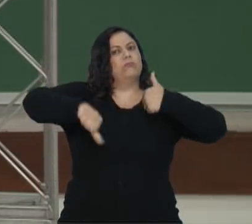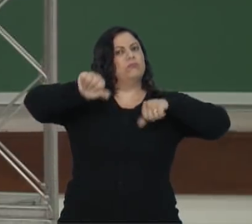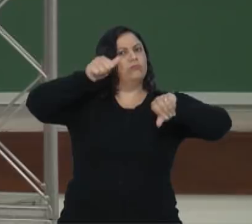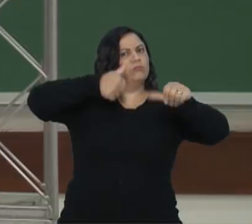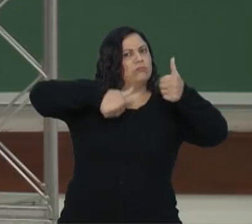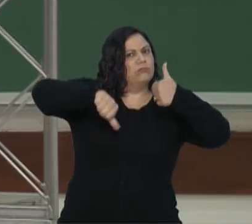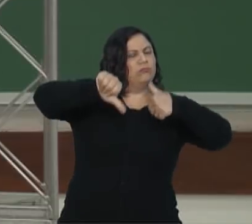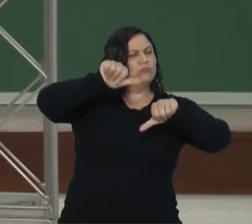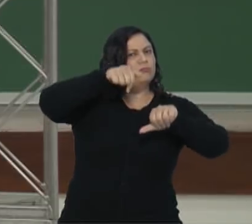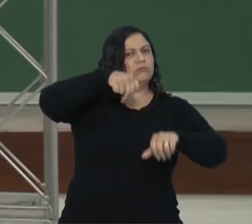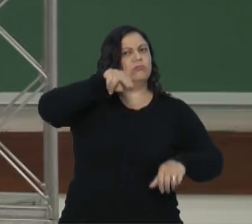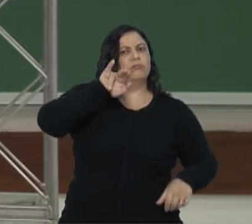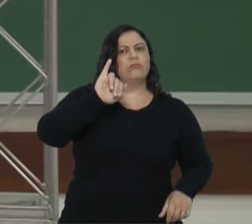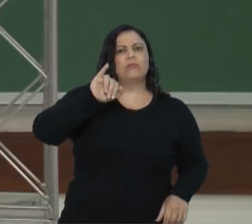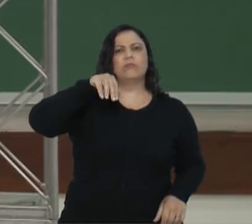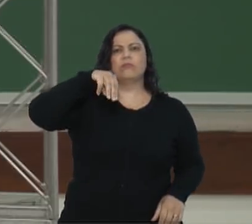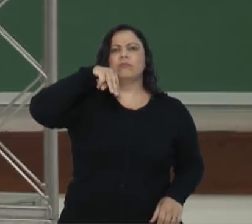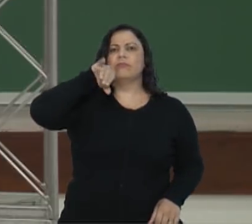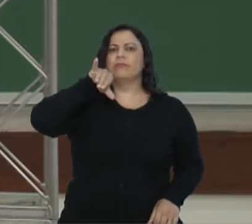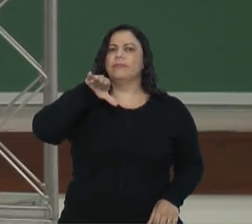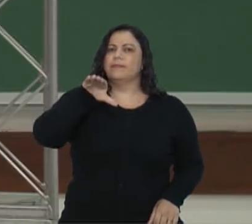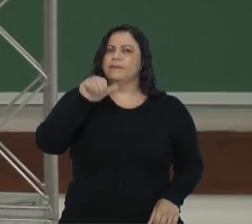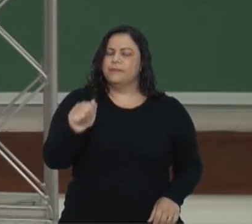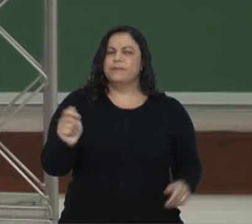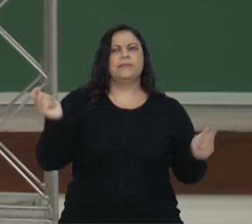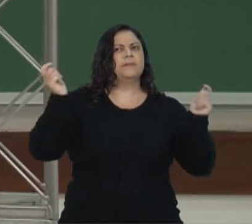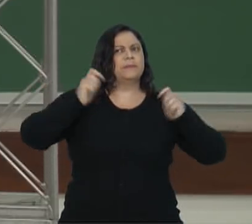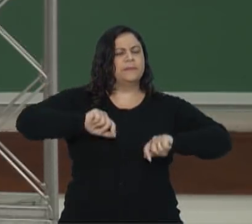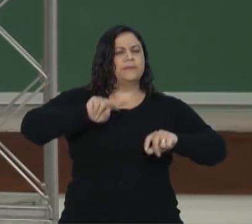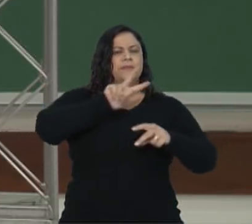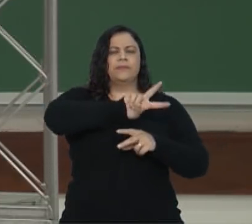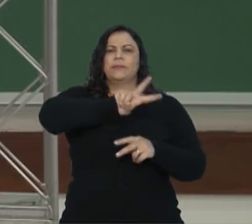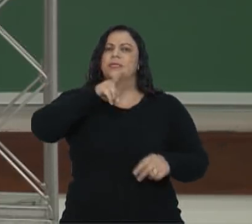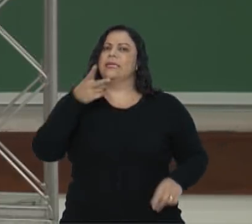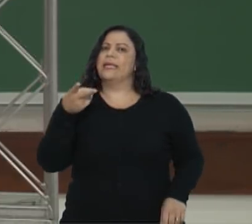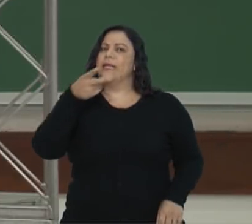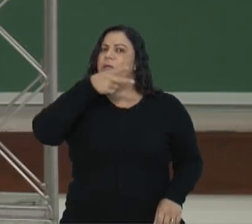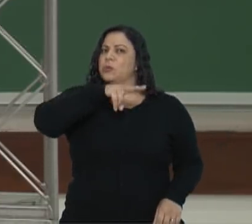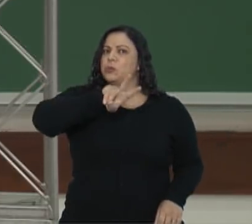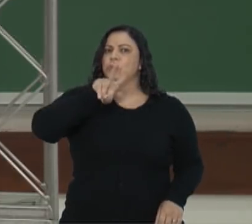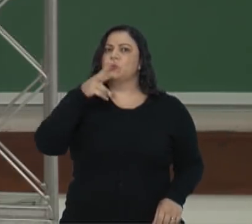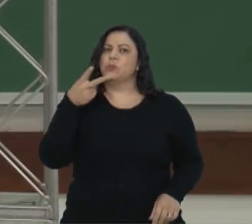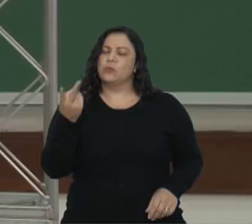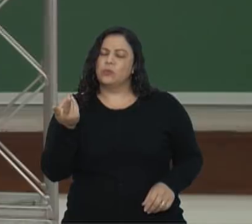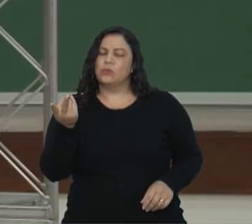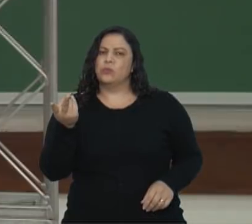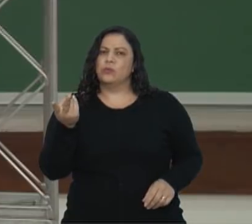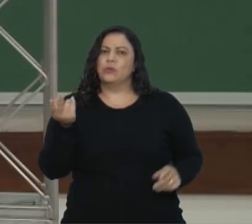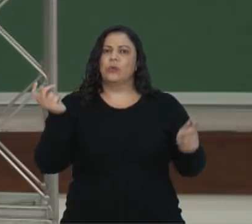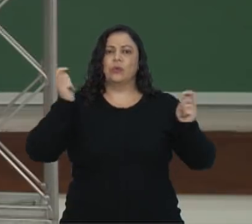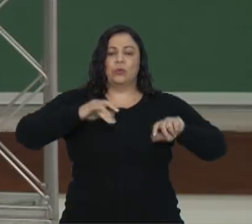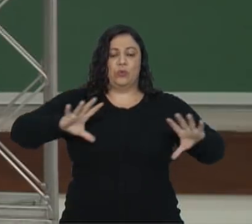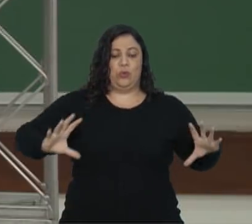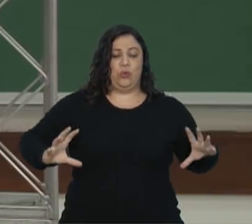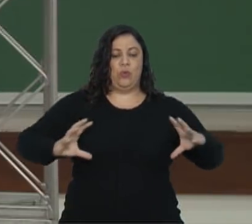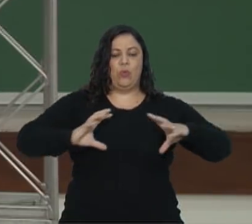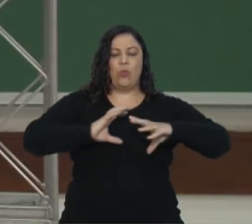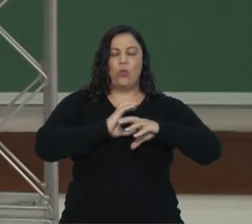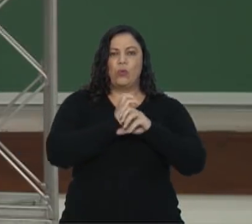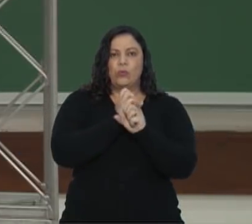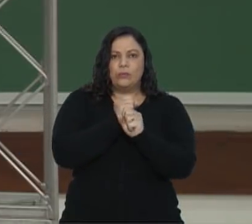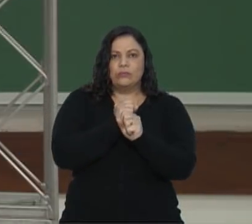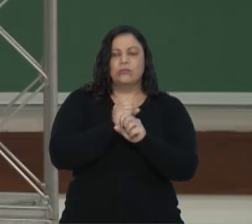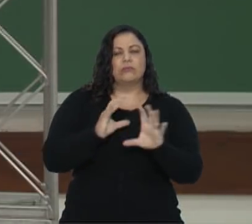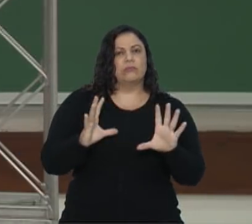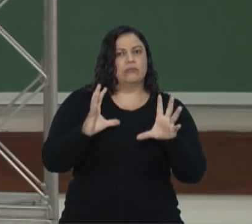posso ter as duas transformações acontecendo simultaneamente. Quando eu agrego num